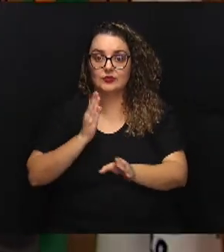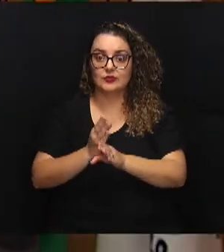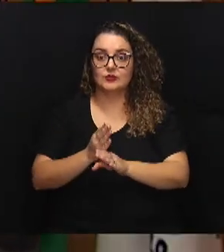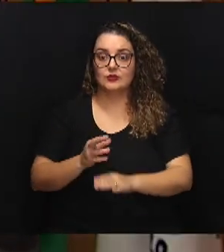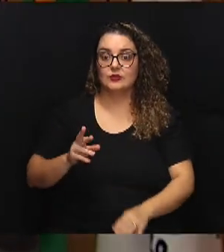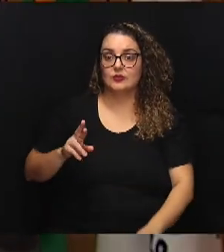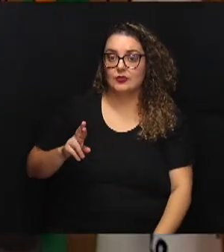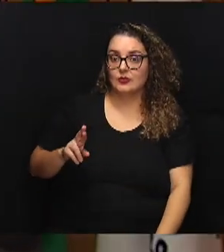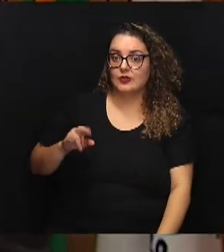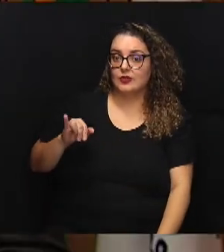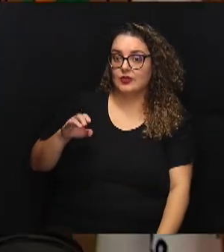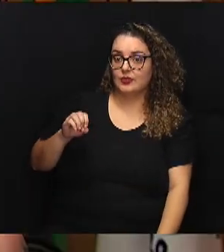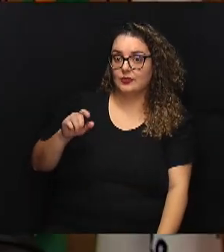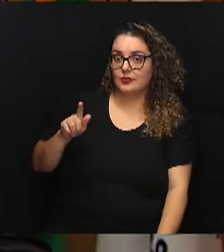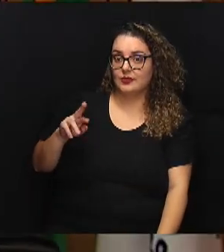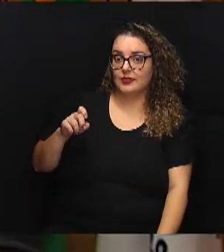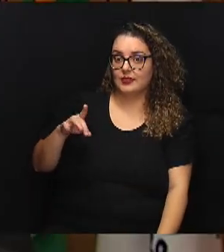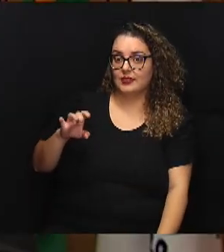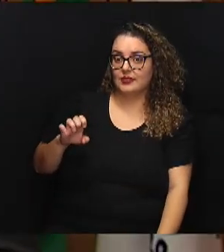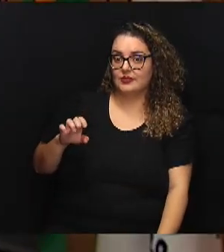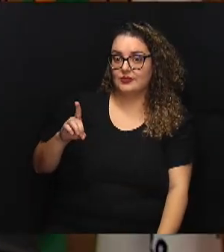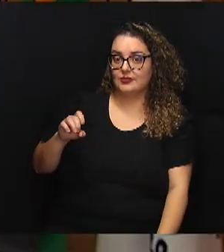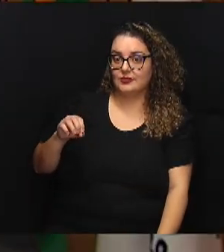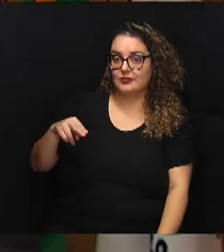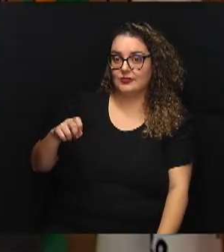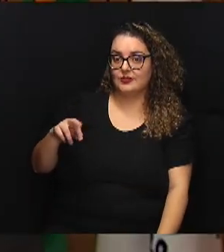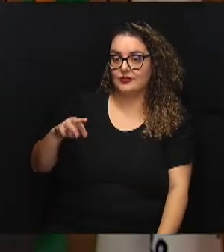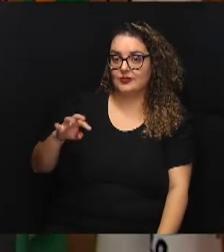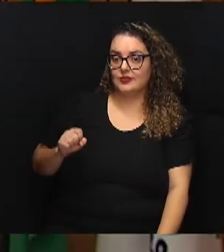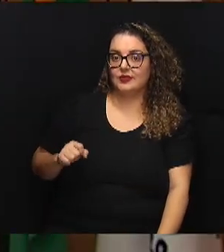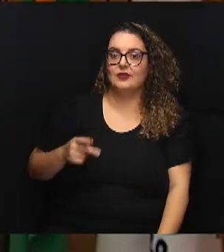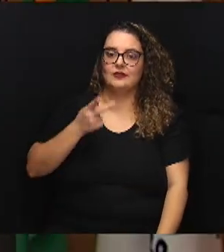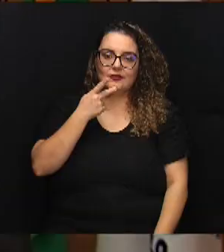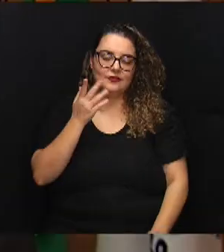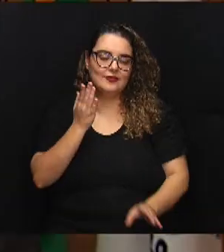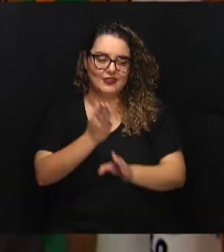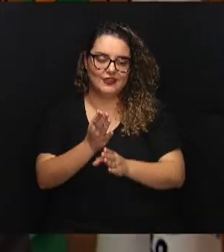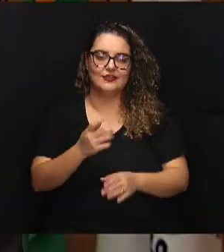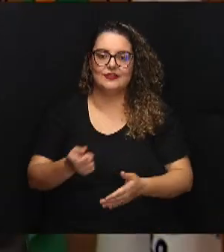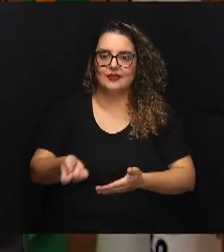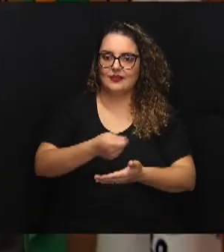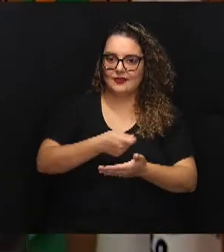Norte, ela automaticamente já falou para a gente poder fazer esse encontro aqui, fazer